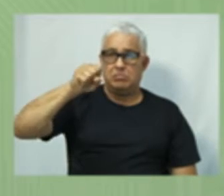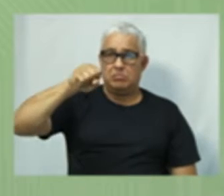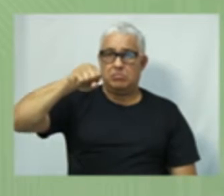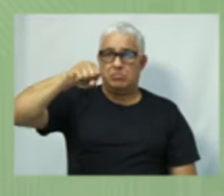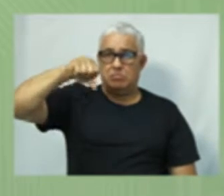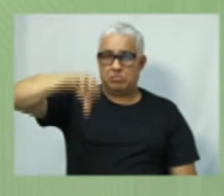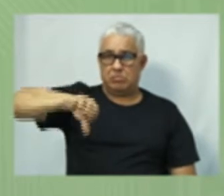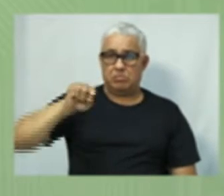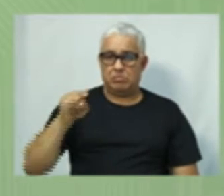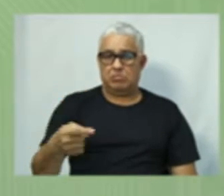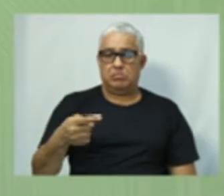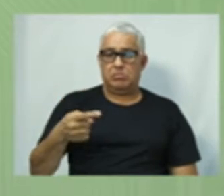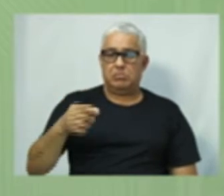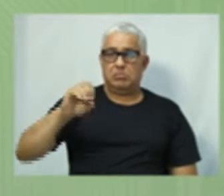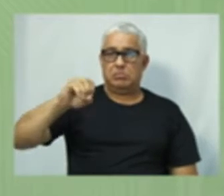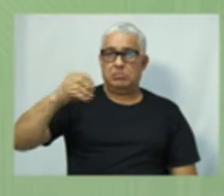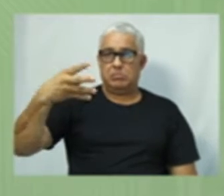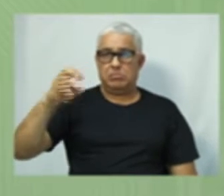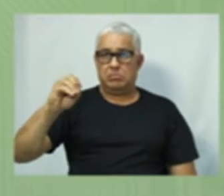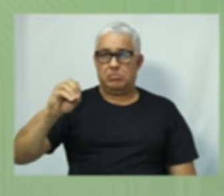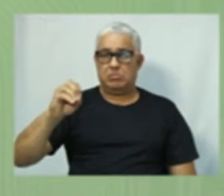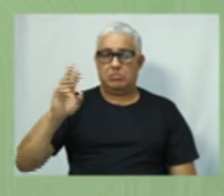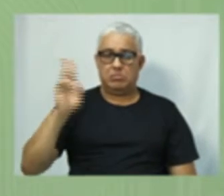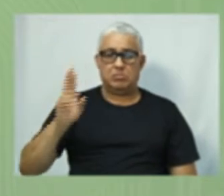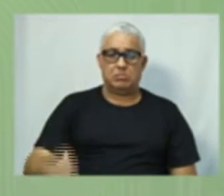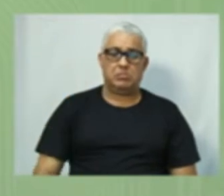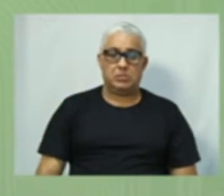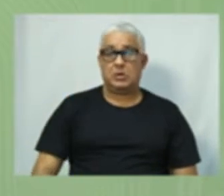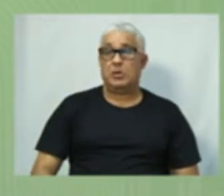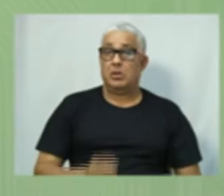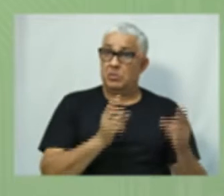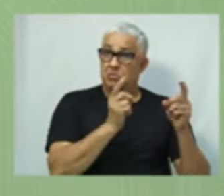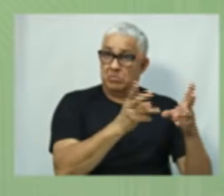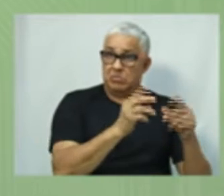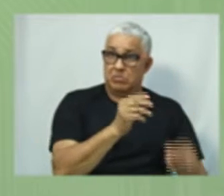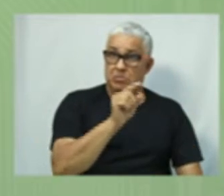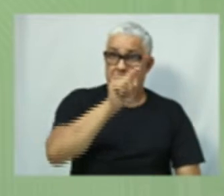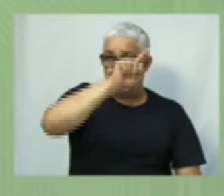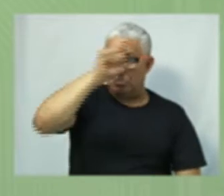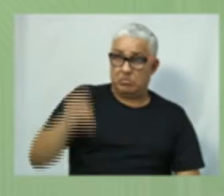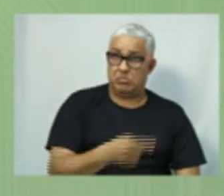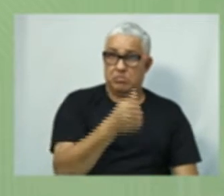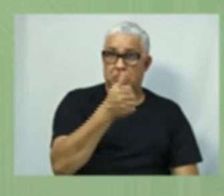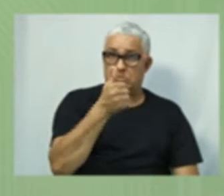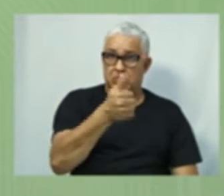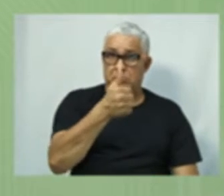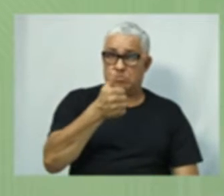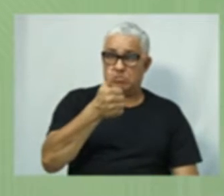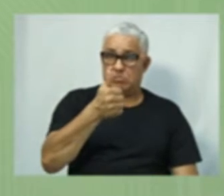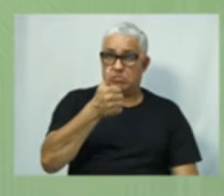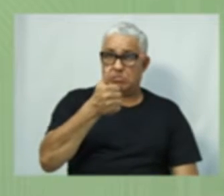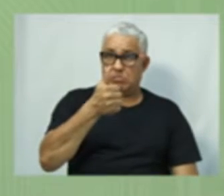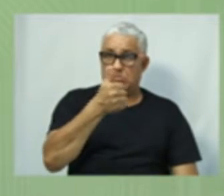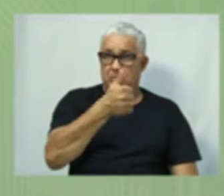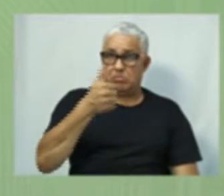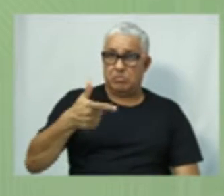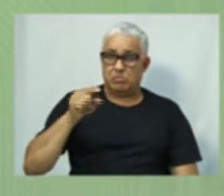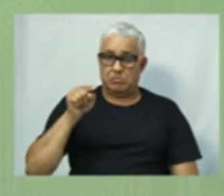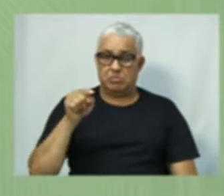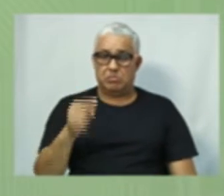1.112.000, a alíquota é 17% do ICMS na venda, portanto, ele deverá recolher para o governo R$